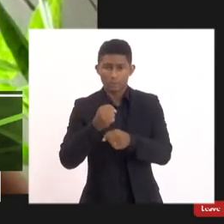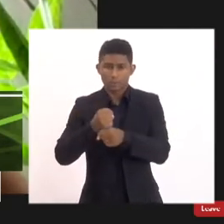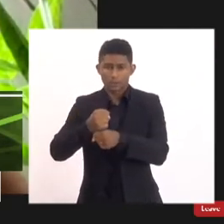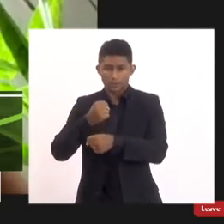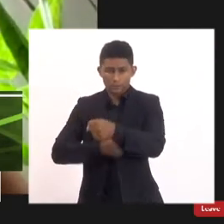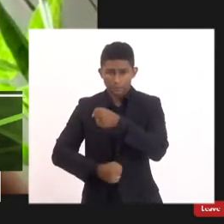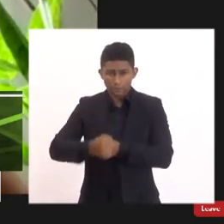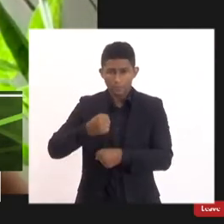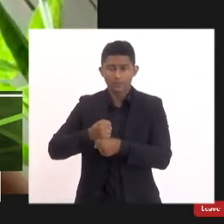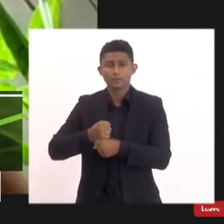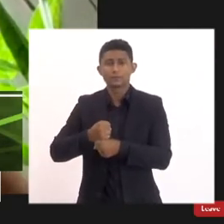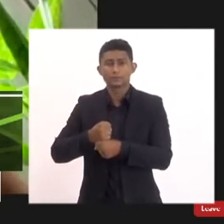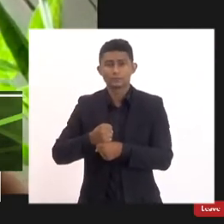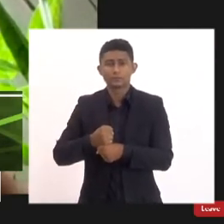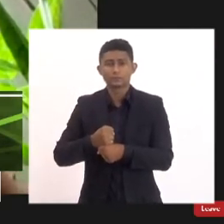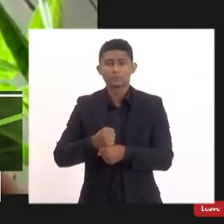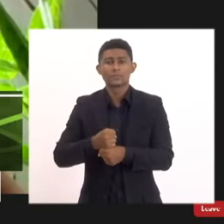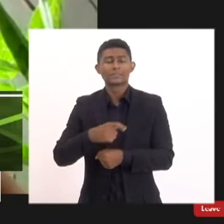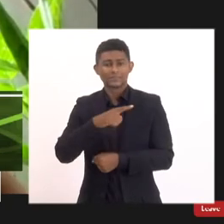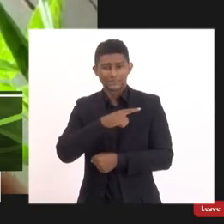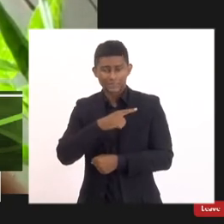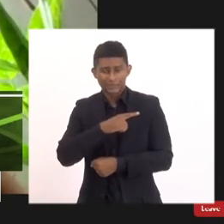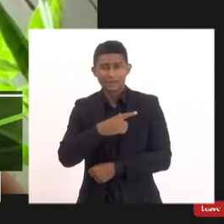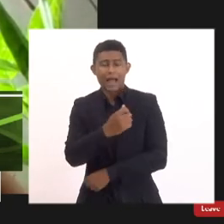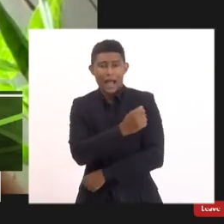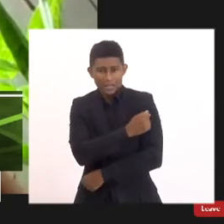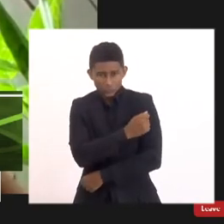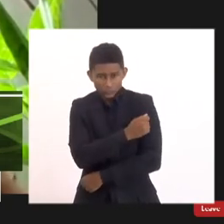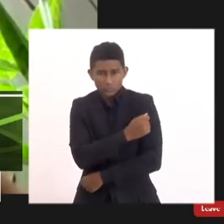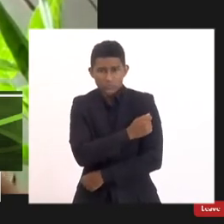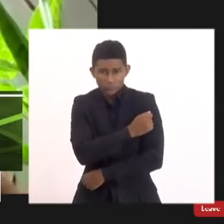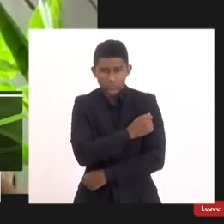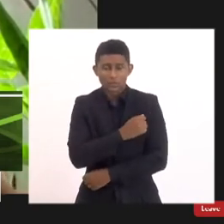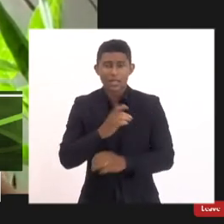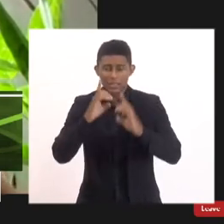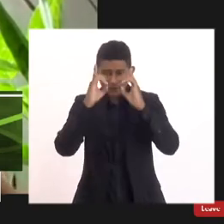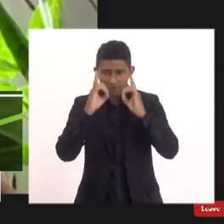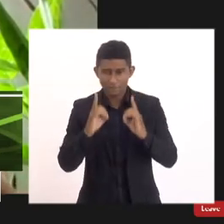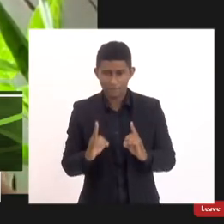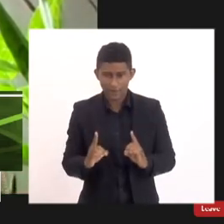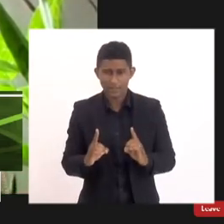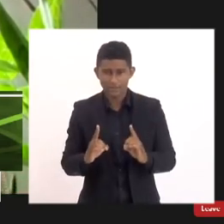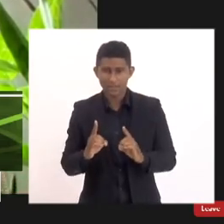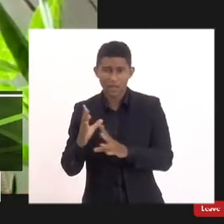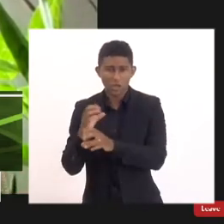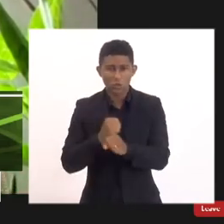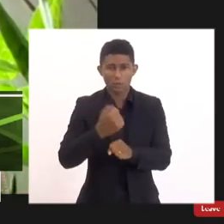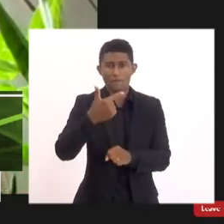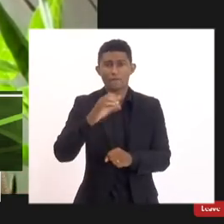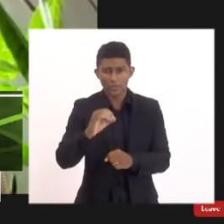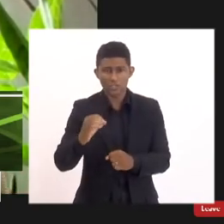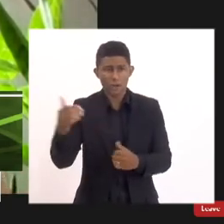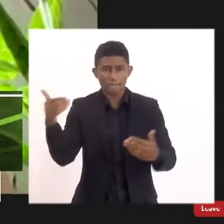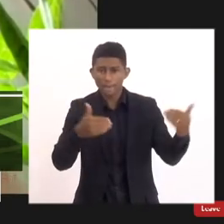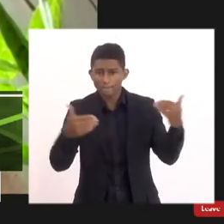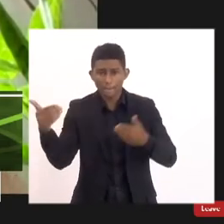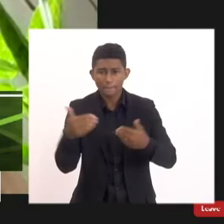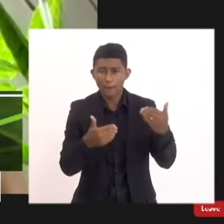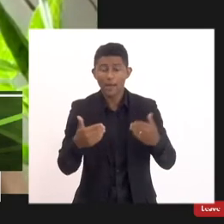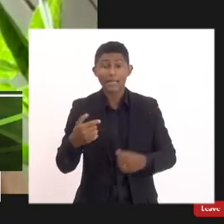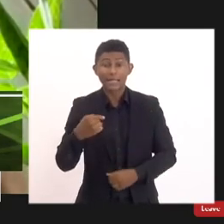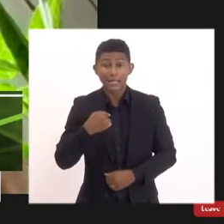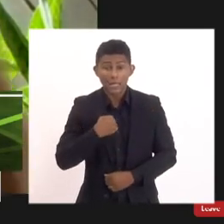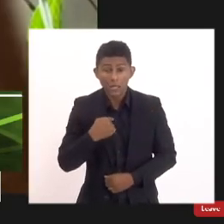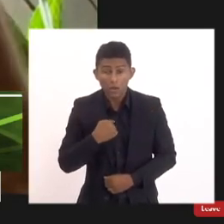tive uns 20 alunos com deficiência, e eu não